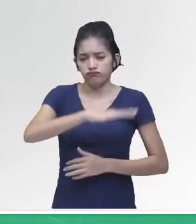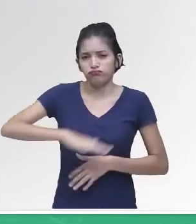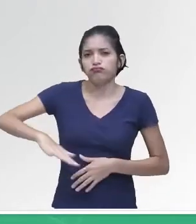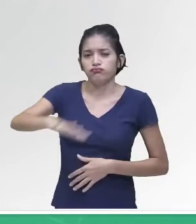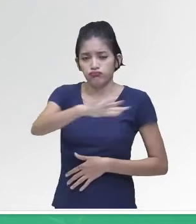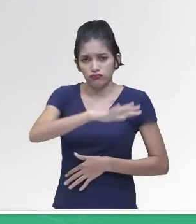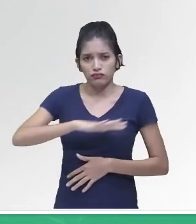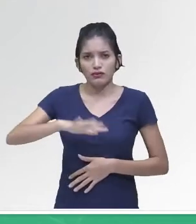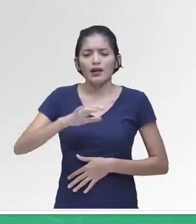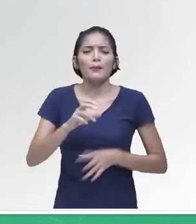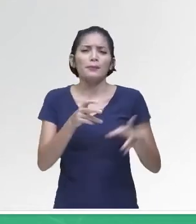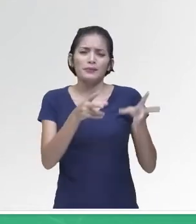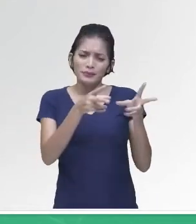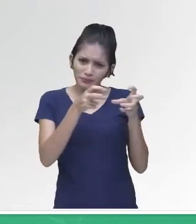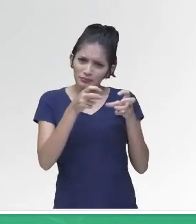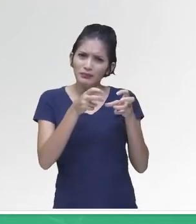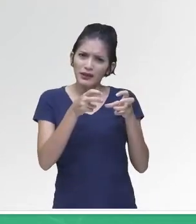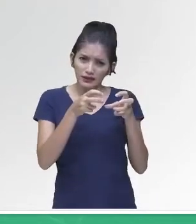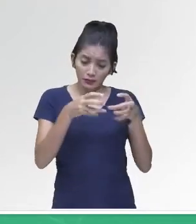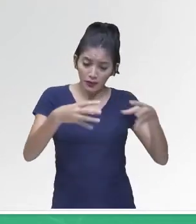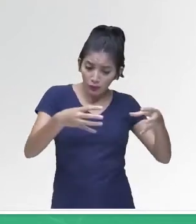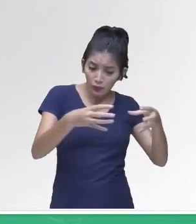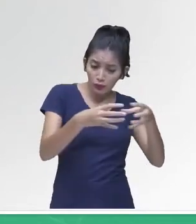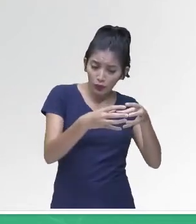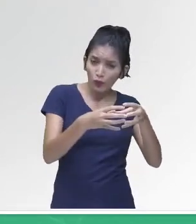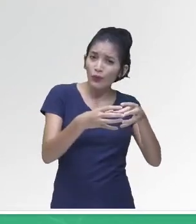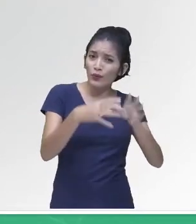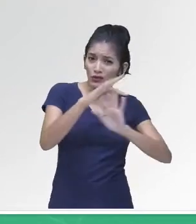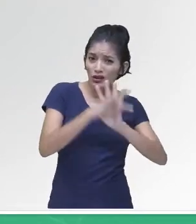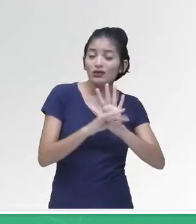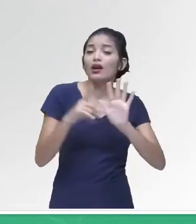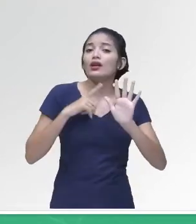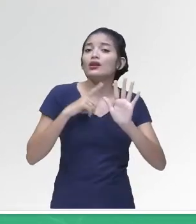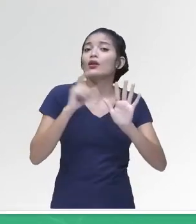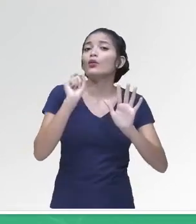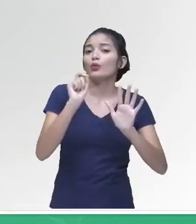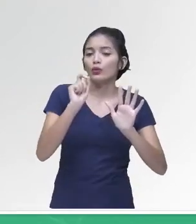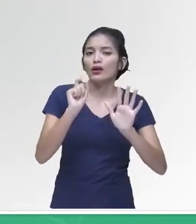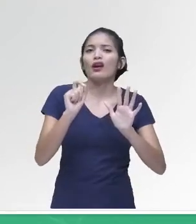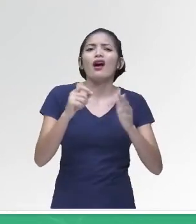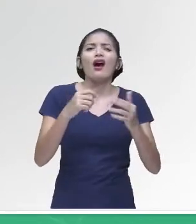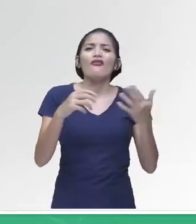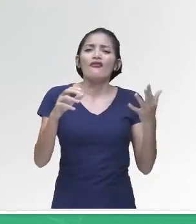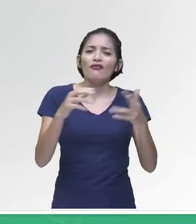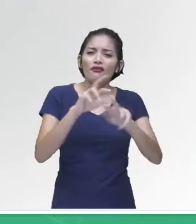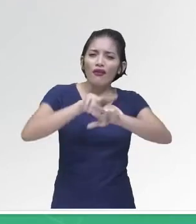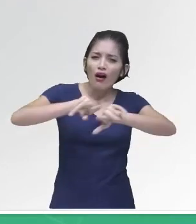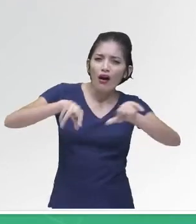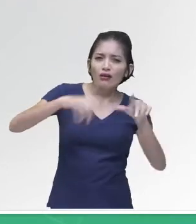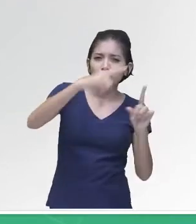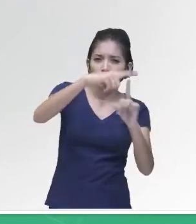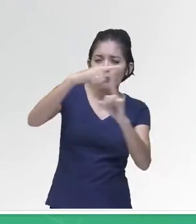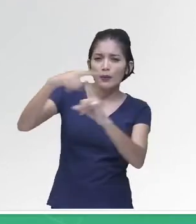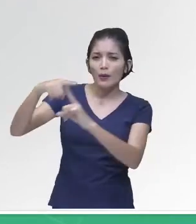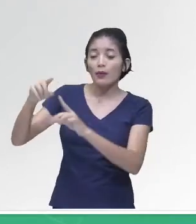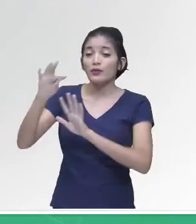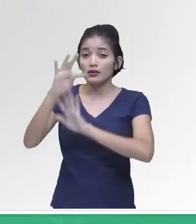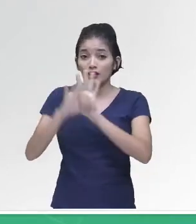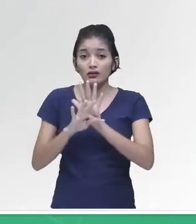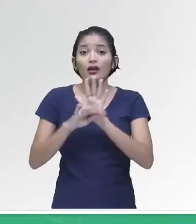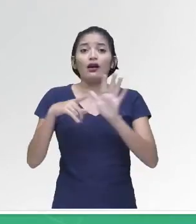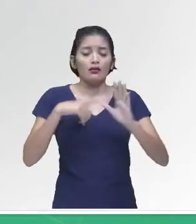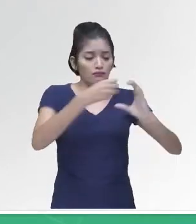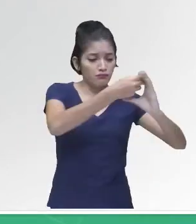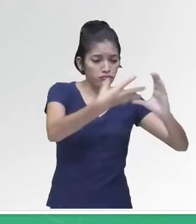gente for olhar e agrupar esses textos, a gente tem o quê? A gente tem os tipos textuais, a partir das